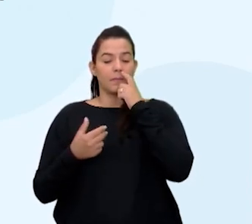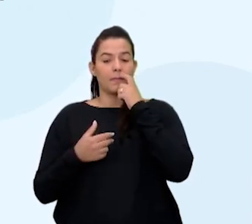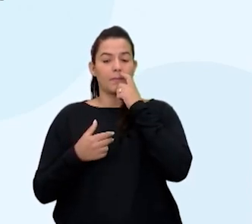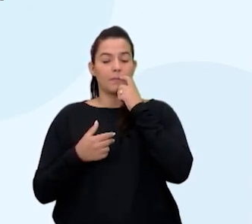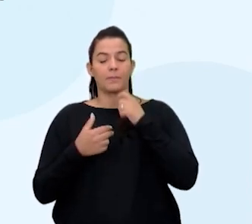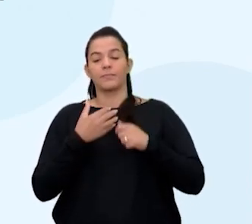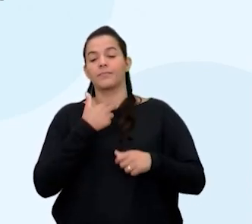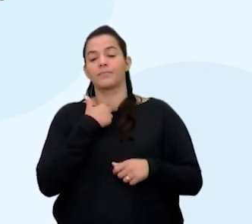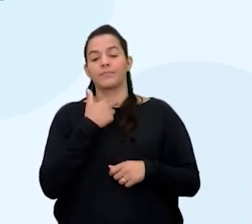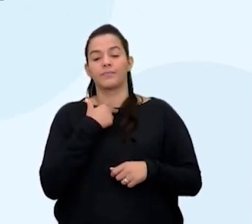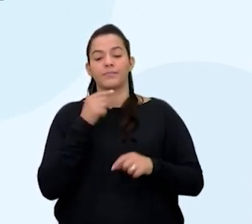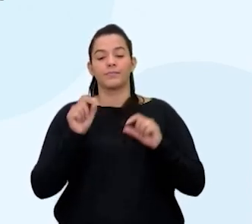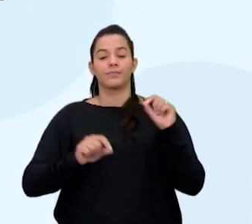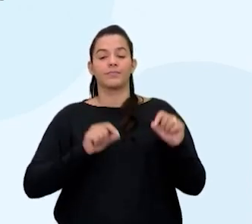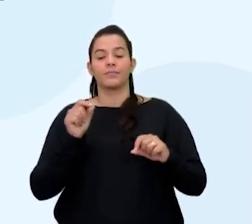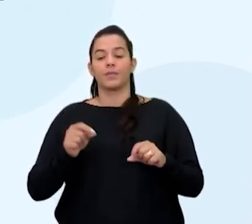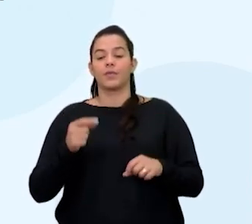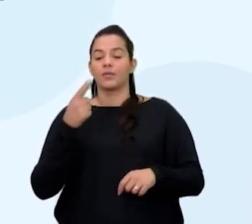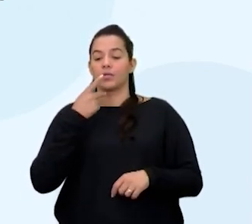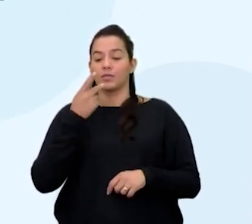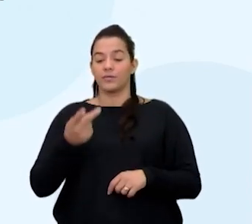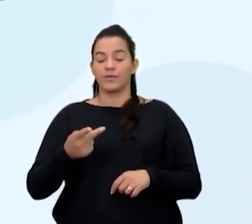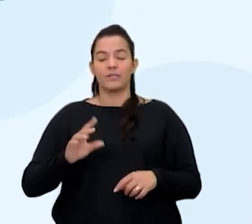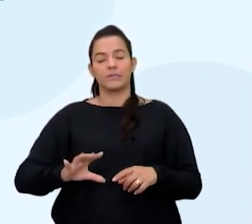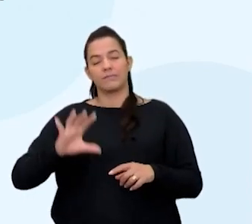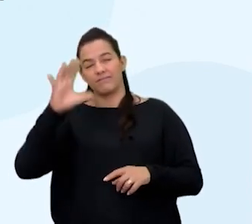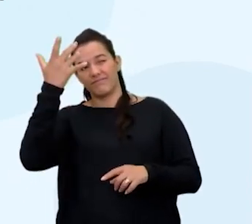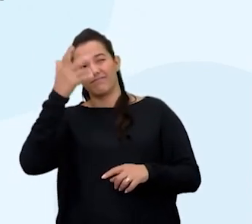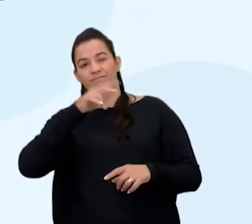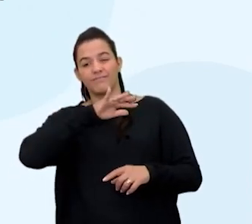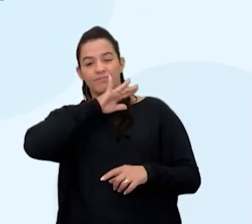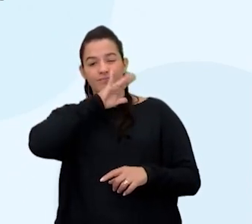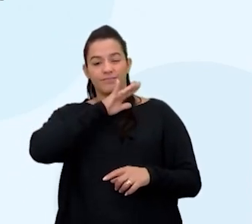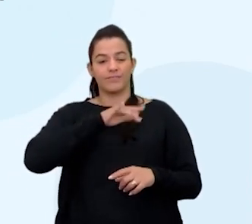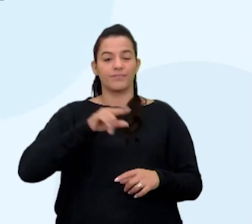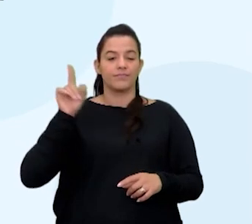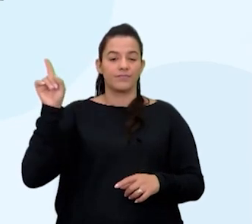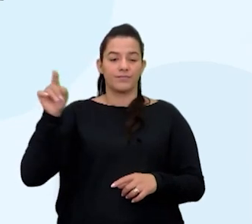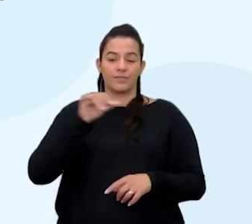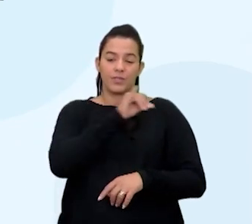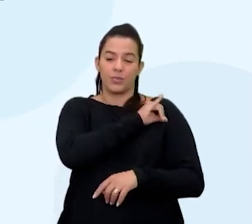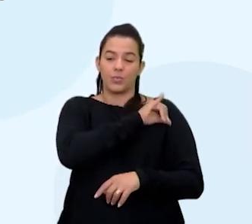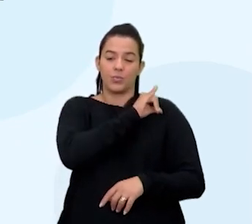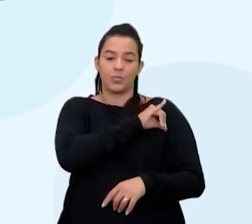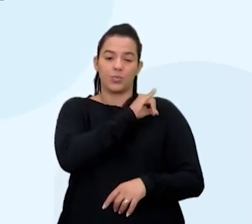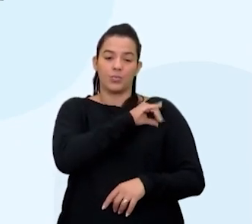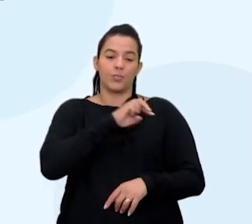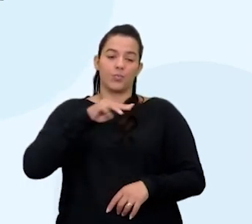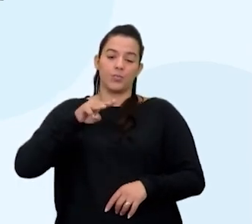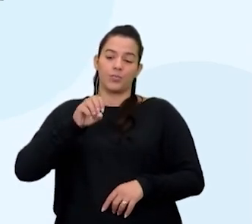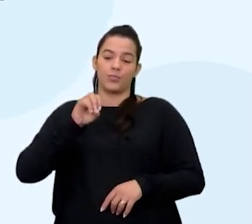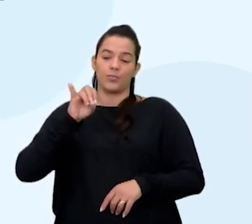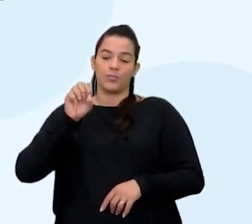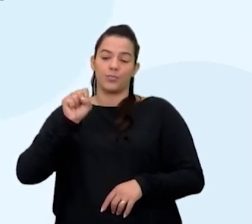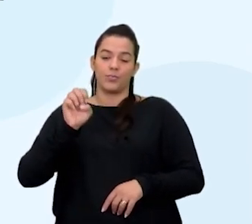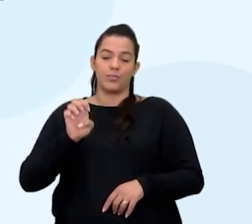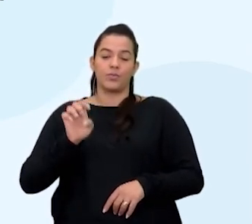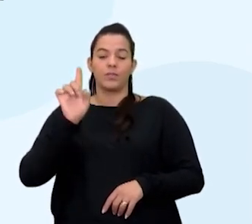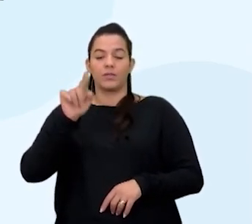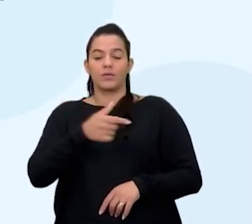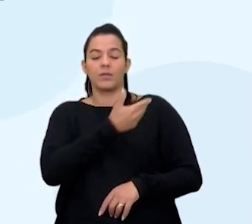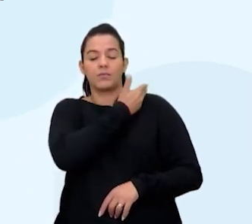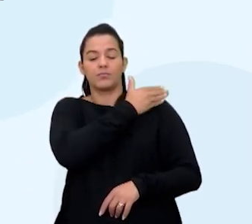quando a gente dialoga com essa questão da tragédia do Mose no Rio de Janeiro, que é a questão do